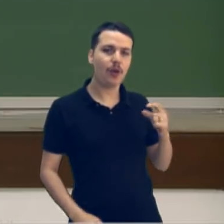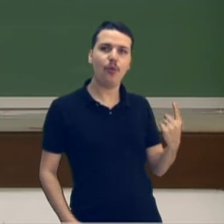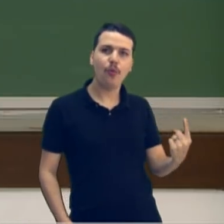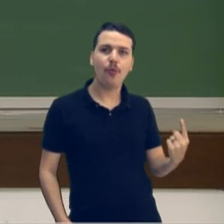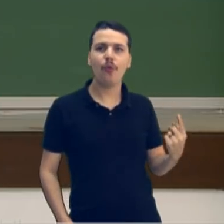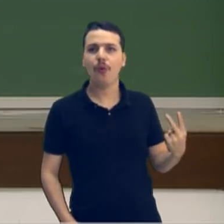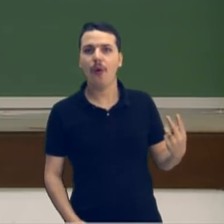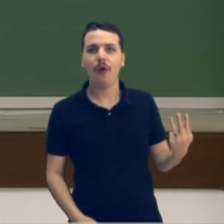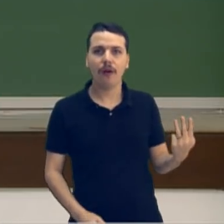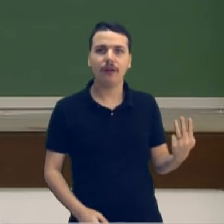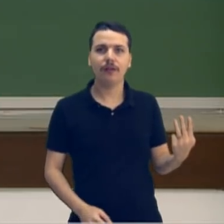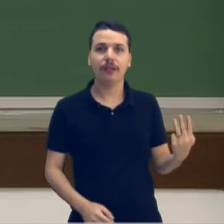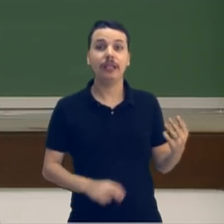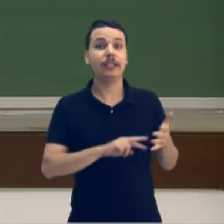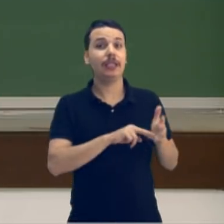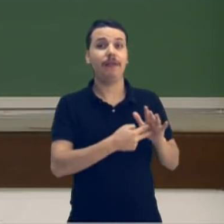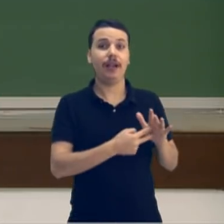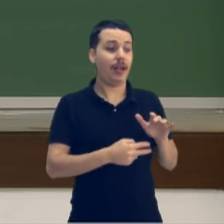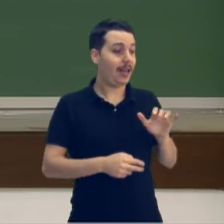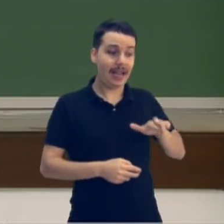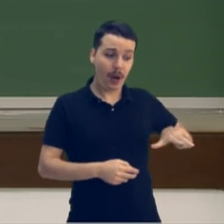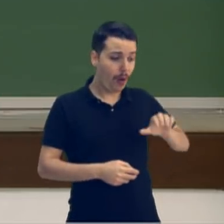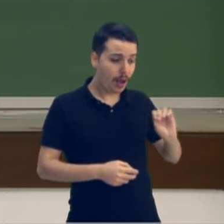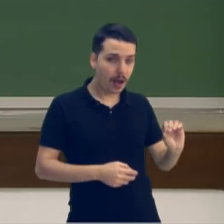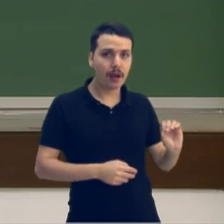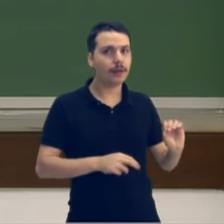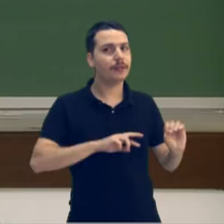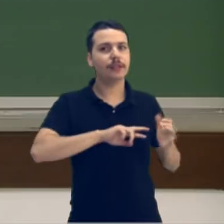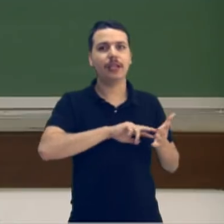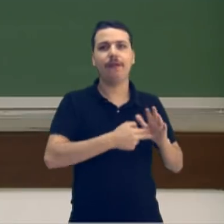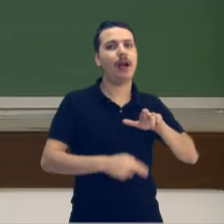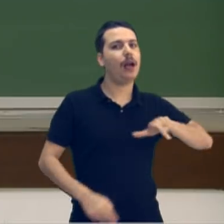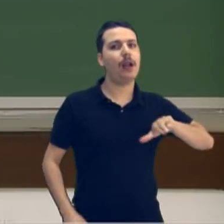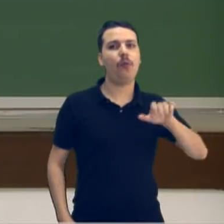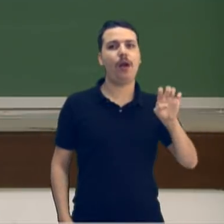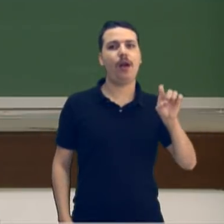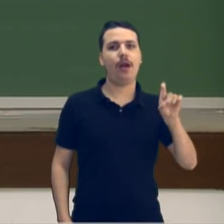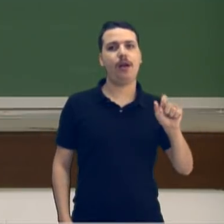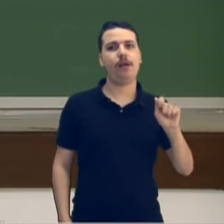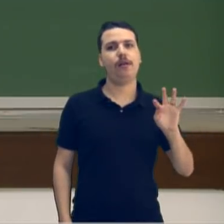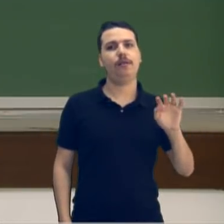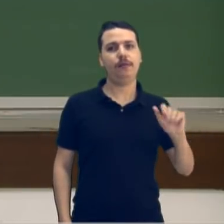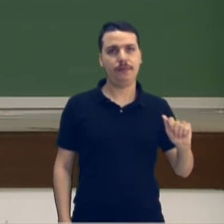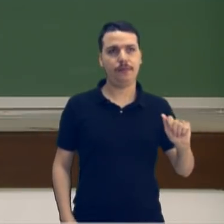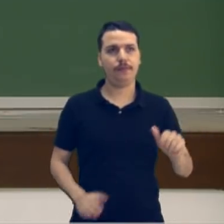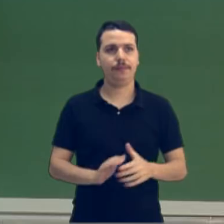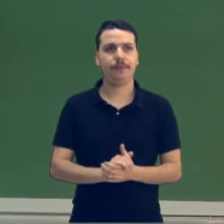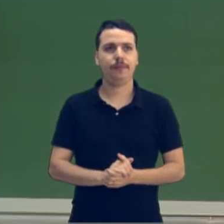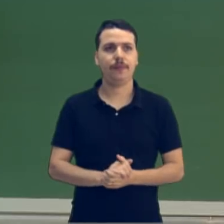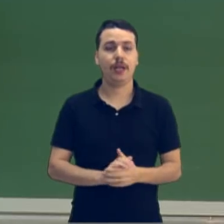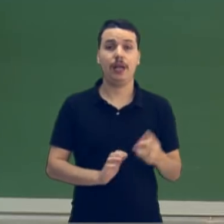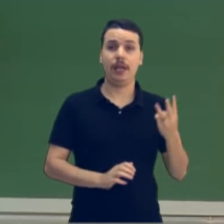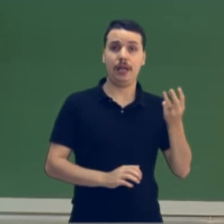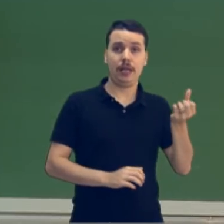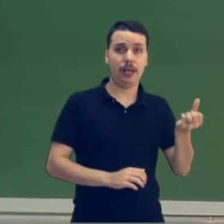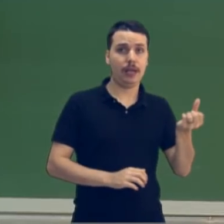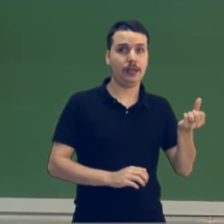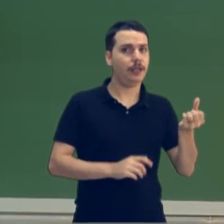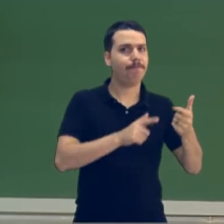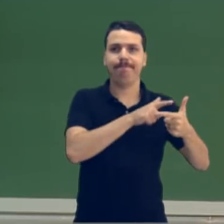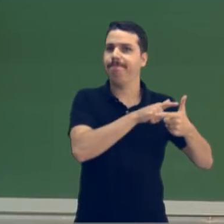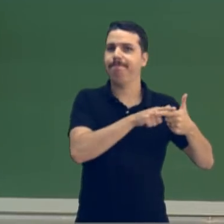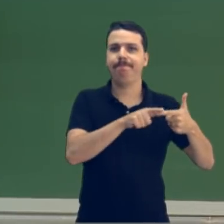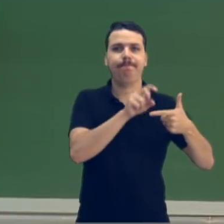o número não é uma divisão exata. Lembrando bem que 36 não é divisível por